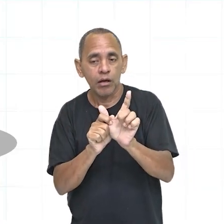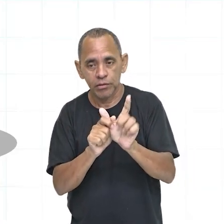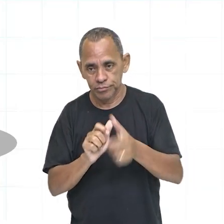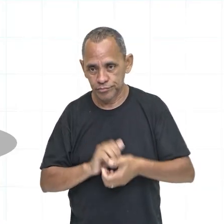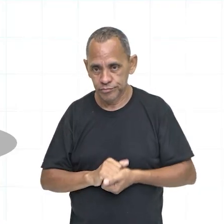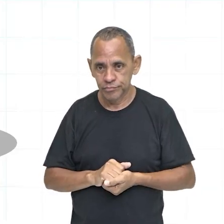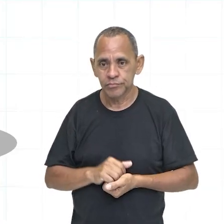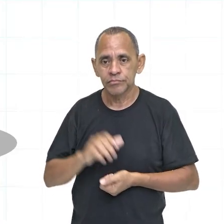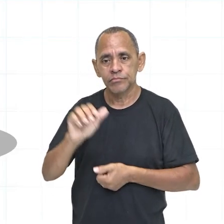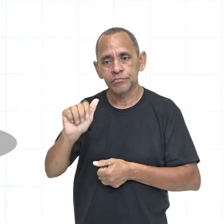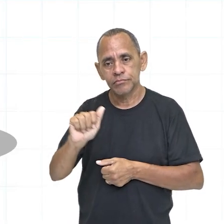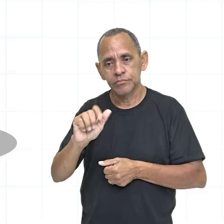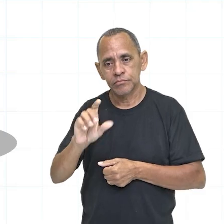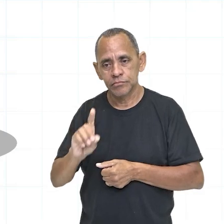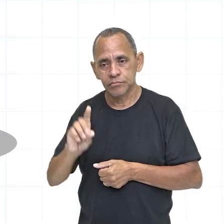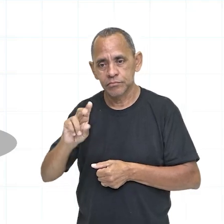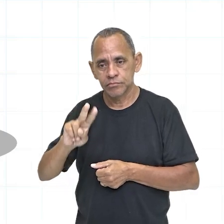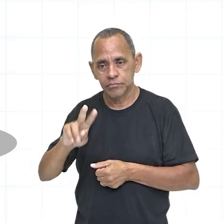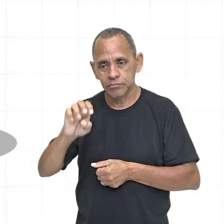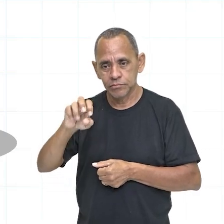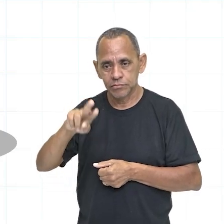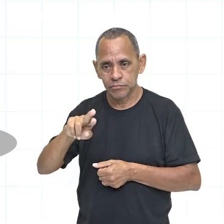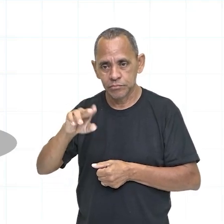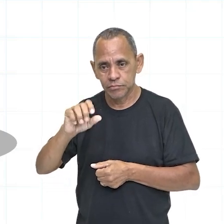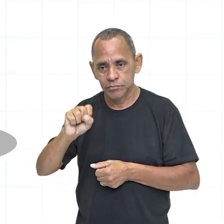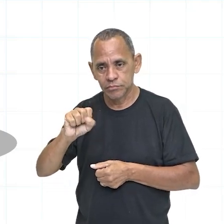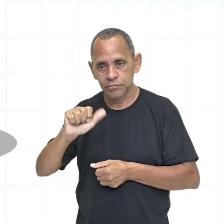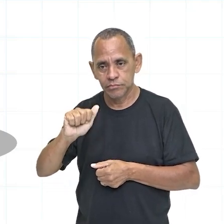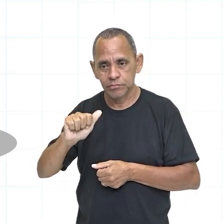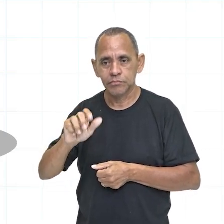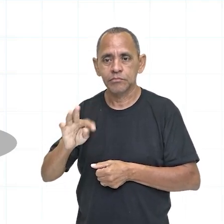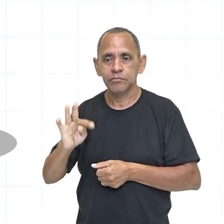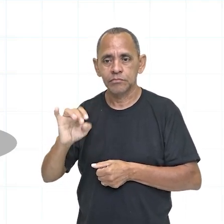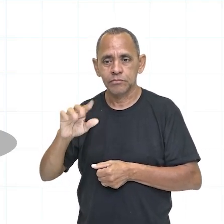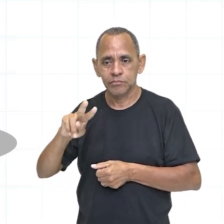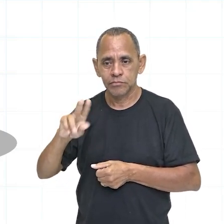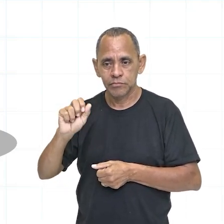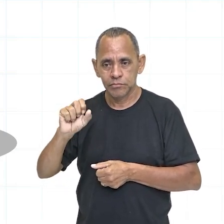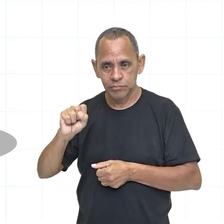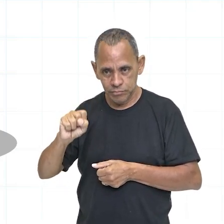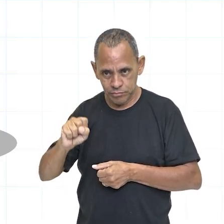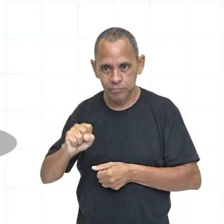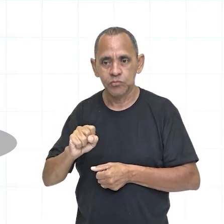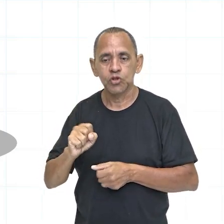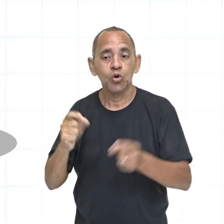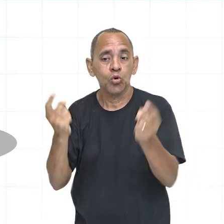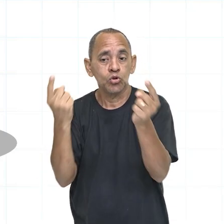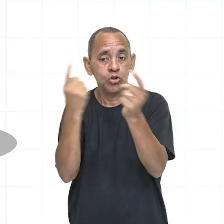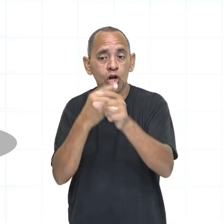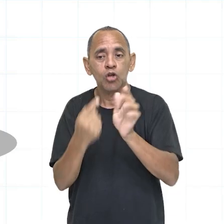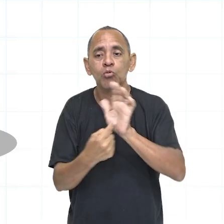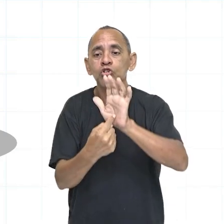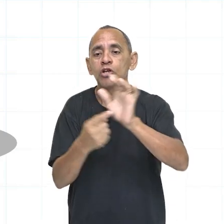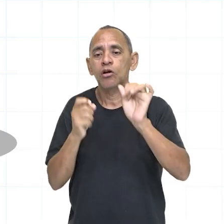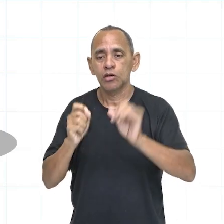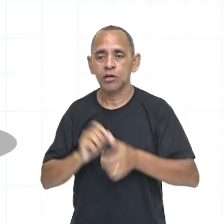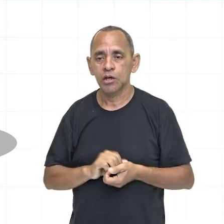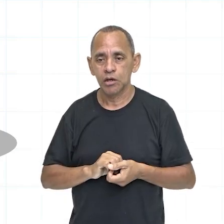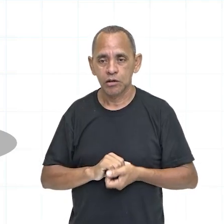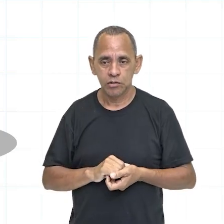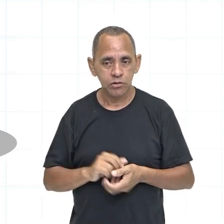Anotem aí. As conjunções de contraste são usadas para mostrar oposição